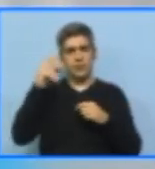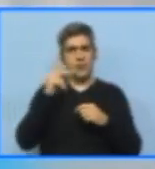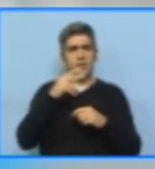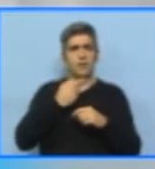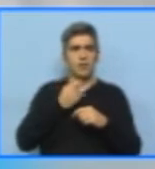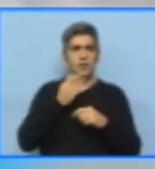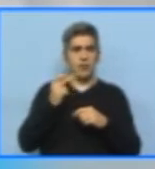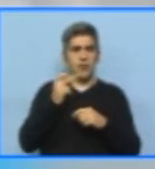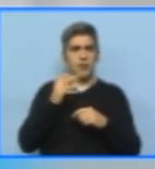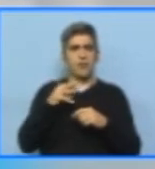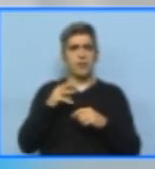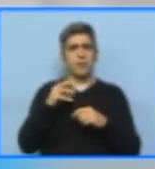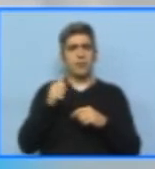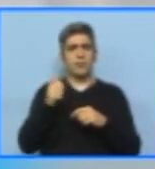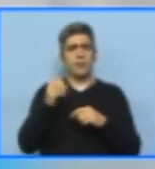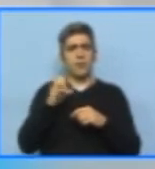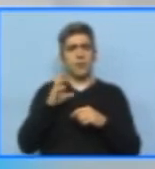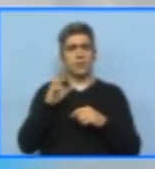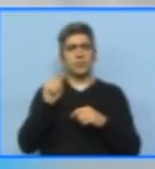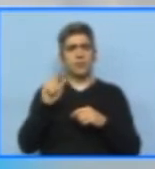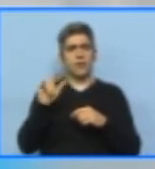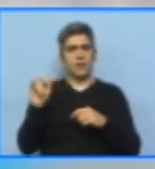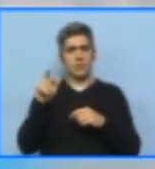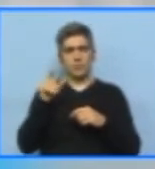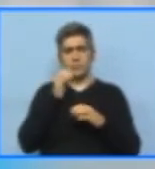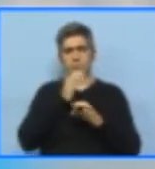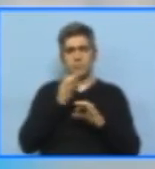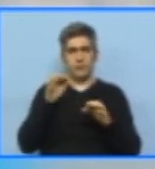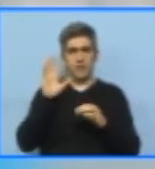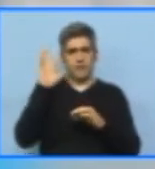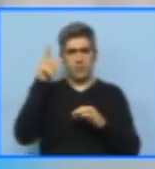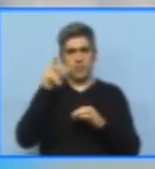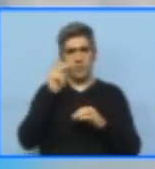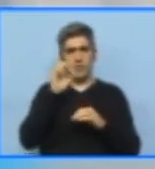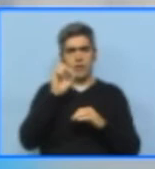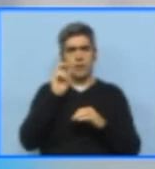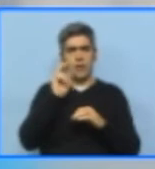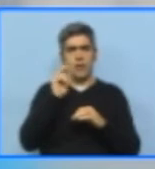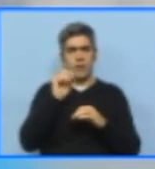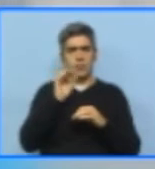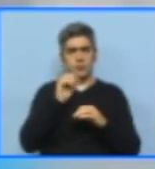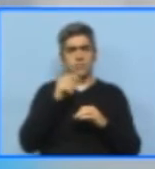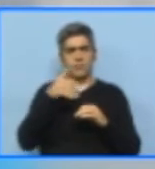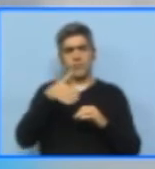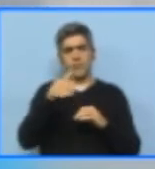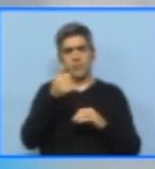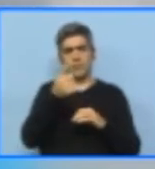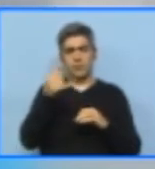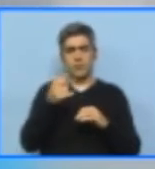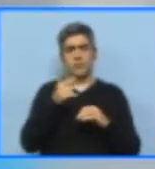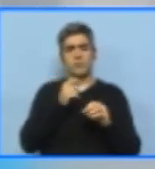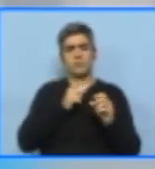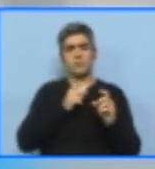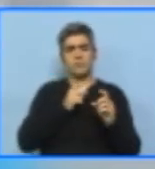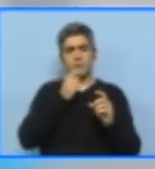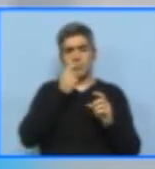um concerto magnífico que marcou os 80 anos da Renascença, e vamos ter, a 22 de maio, no